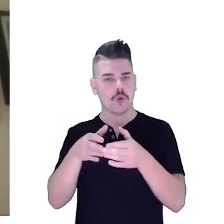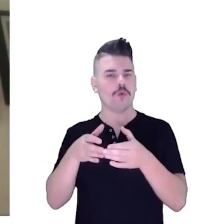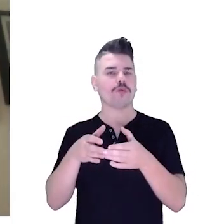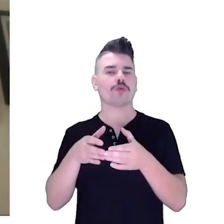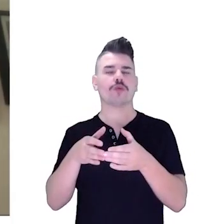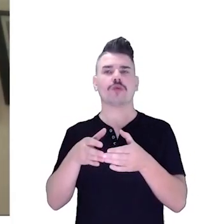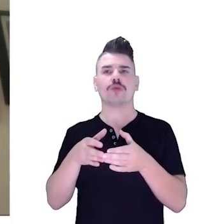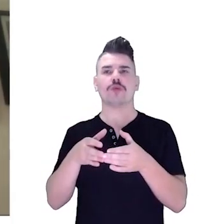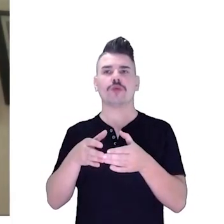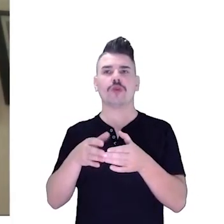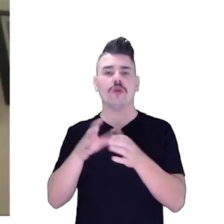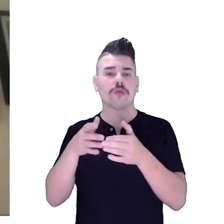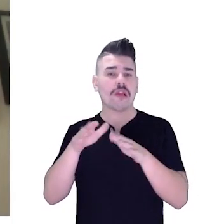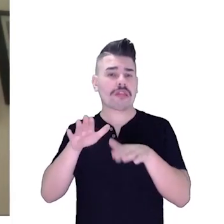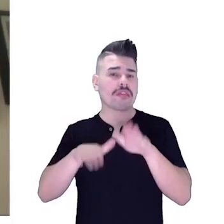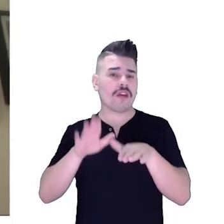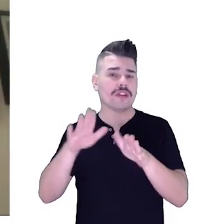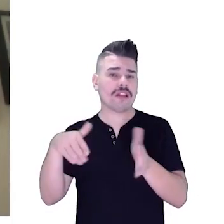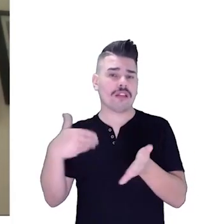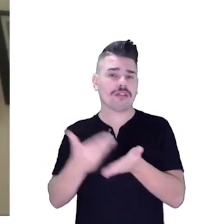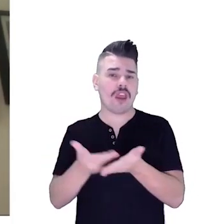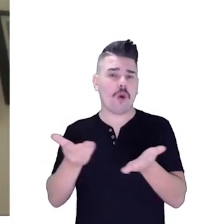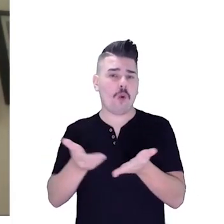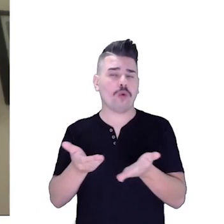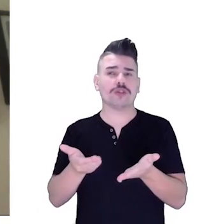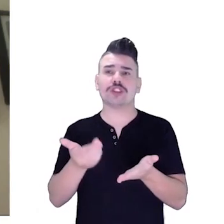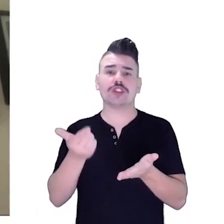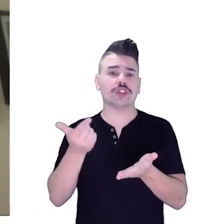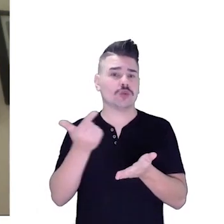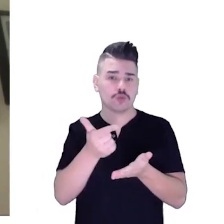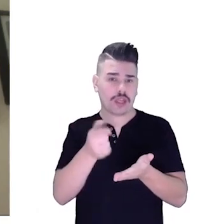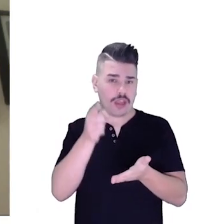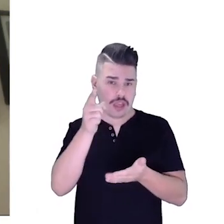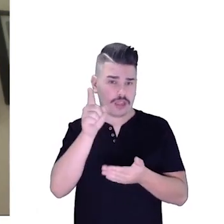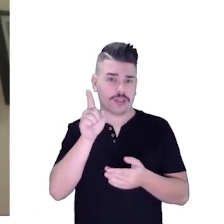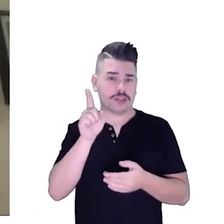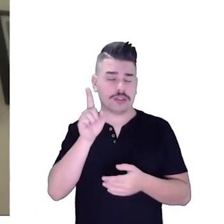que talvez a gente não tenha, né, nos Estados